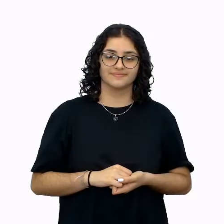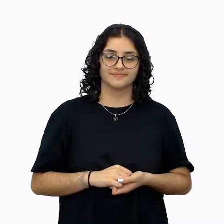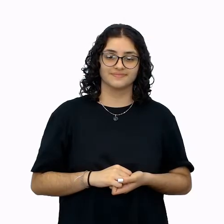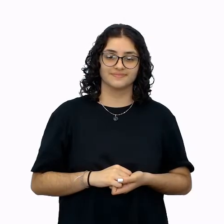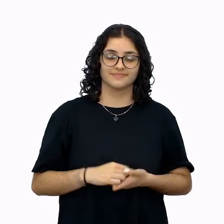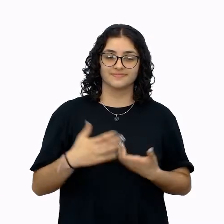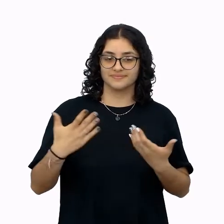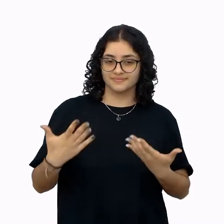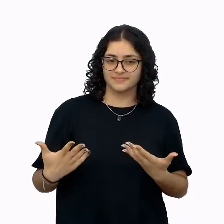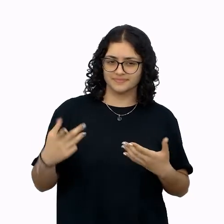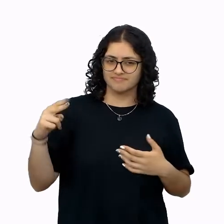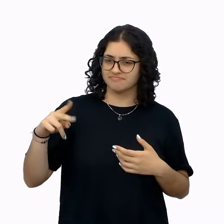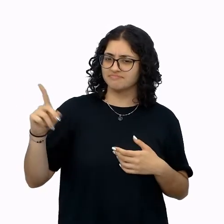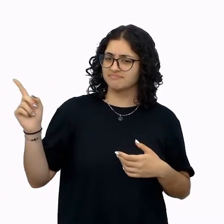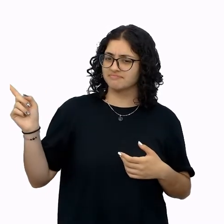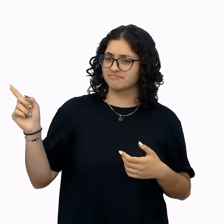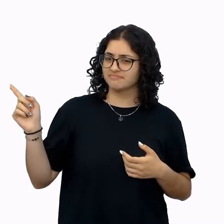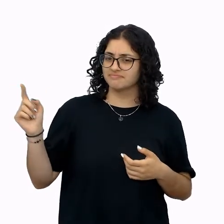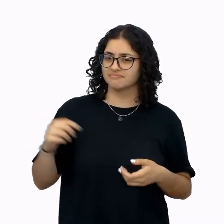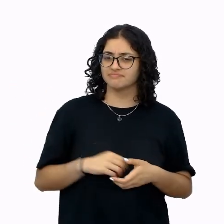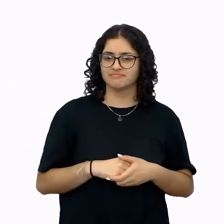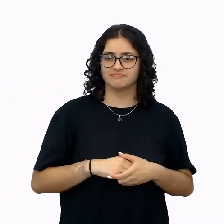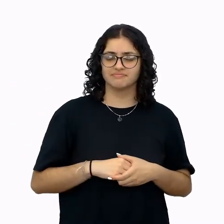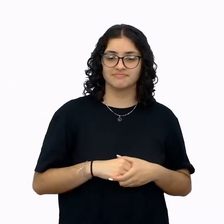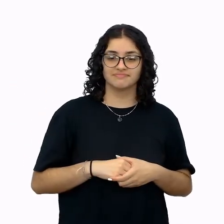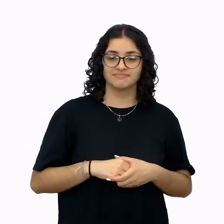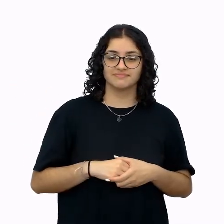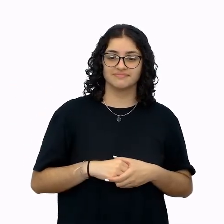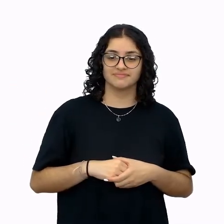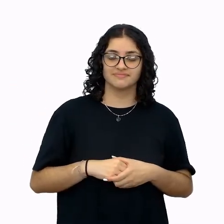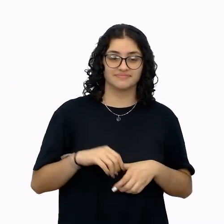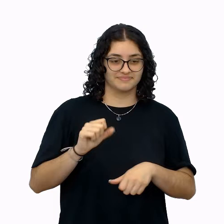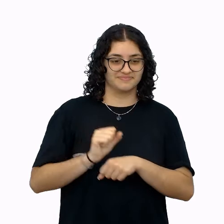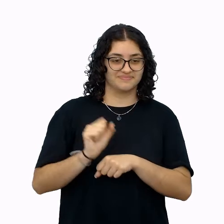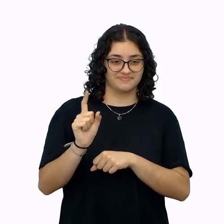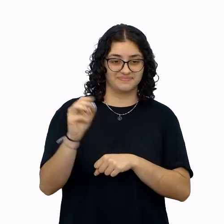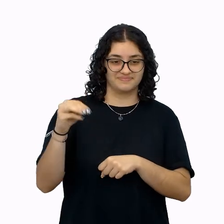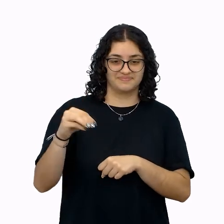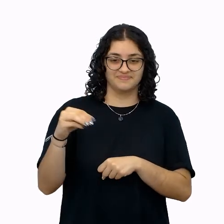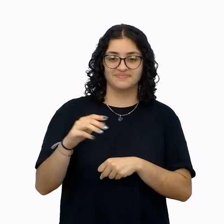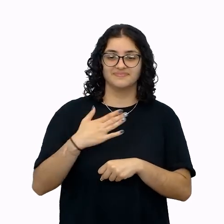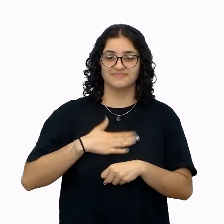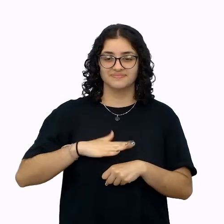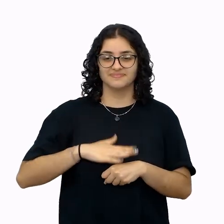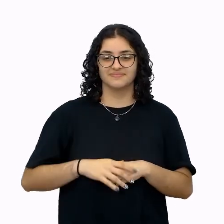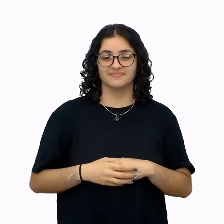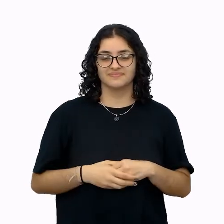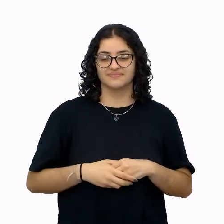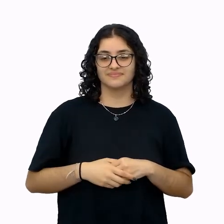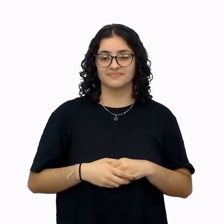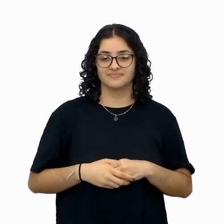Como vocês podem ver, espera aí só um minuto que ele está carregando.